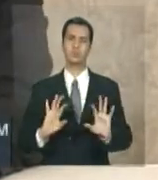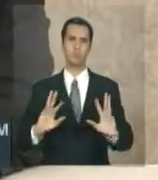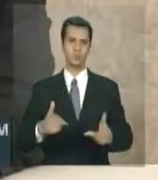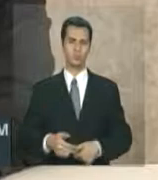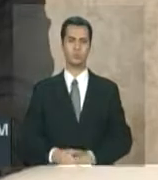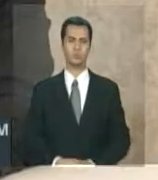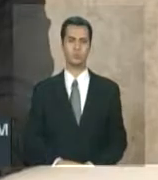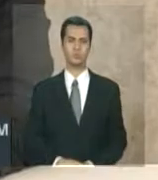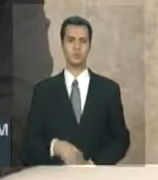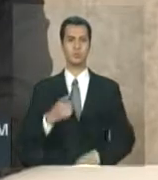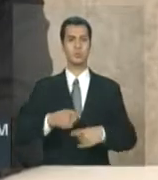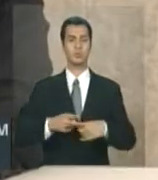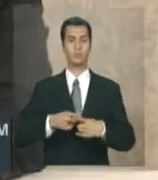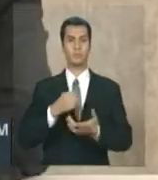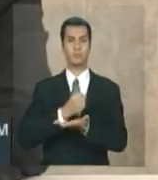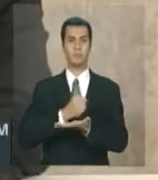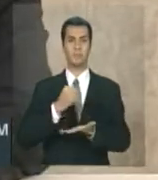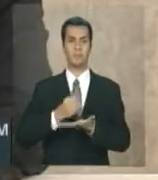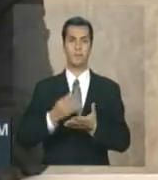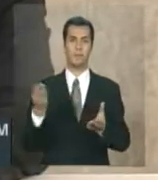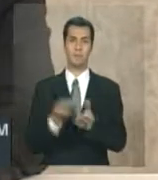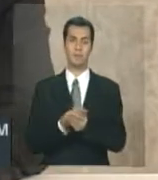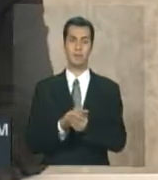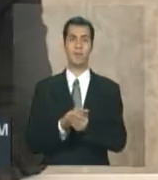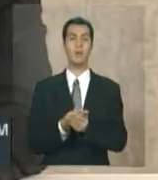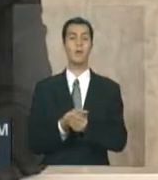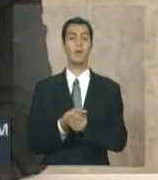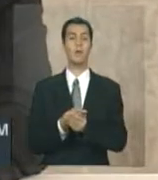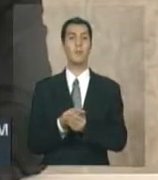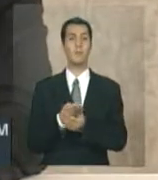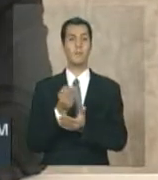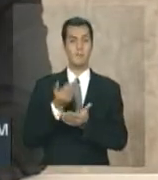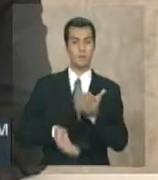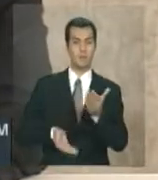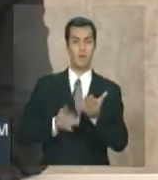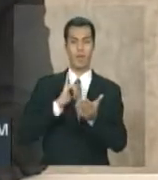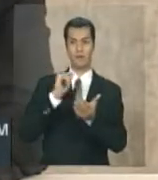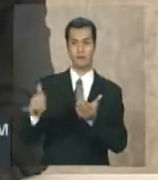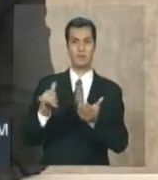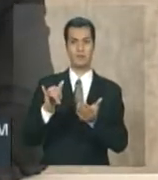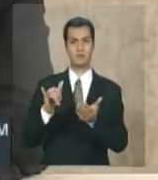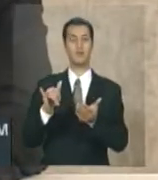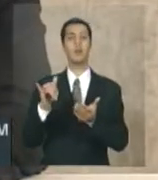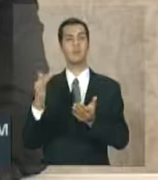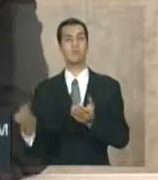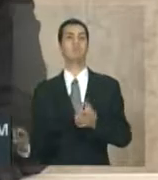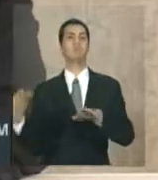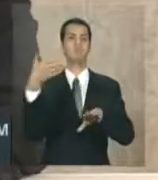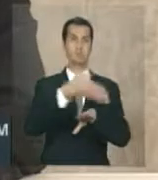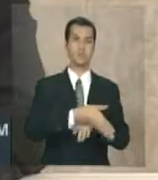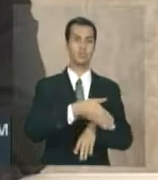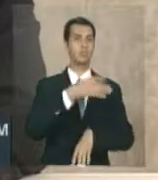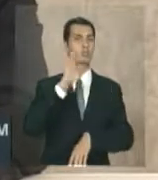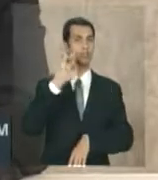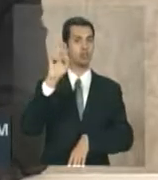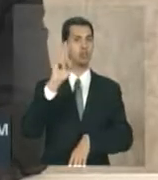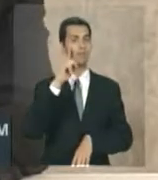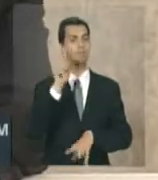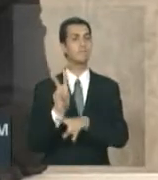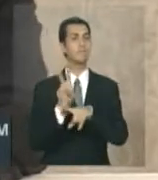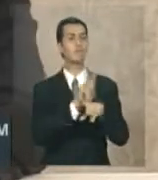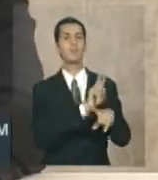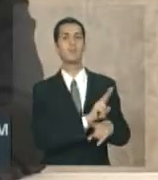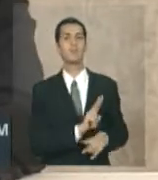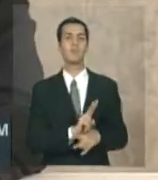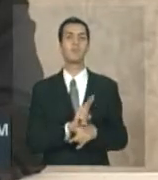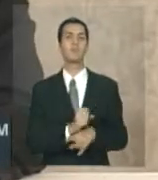Porque a notificação da perda provoca uma vistoria na unidade produtiva rural que vai averiguar quanto por cento da safra foi